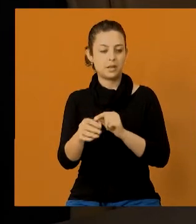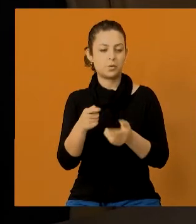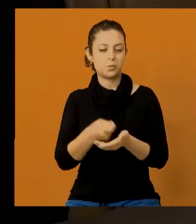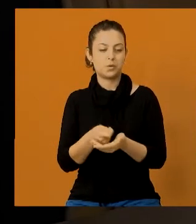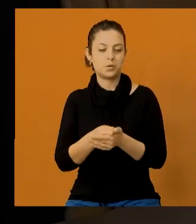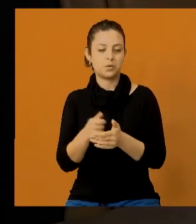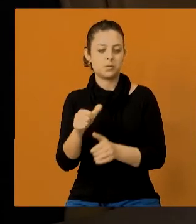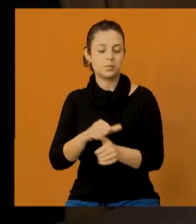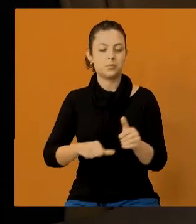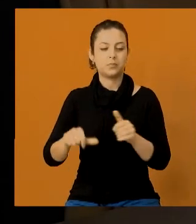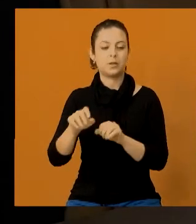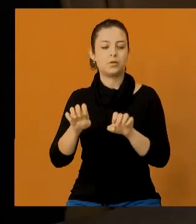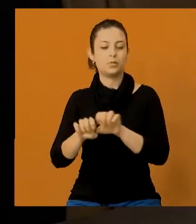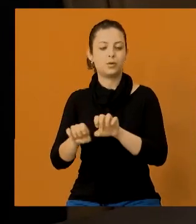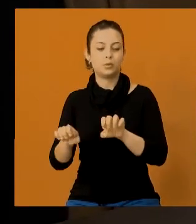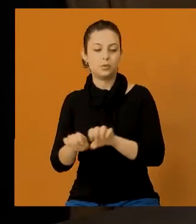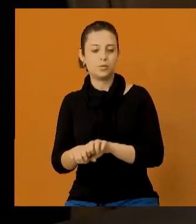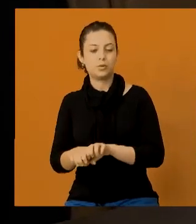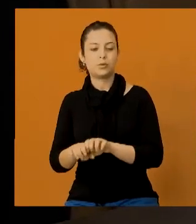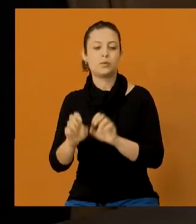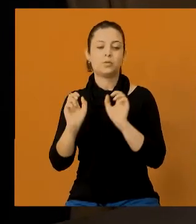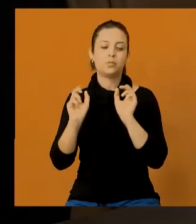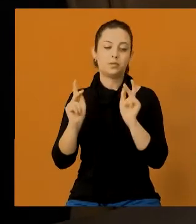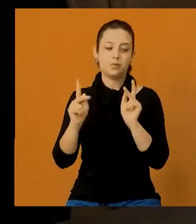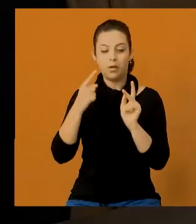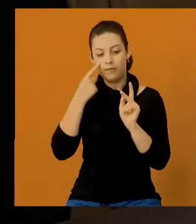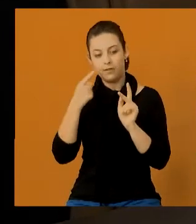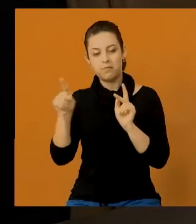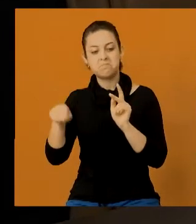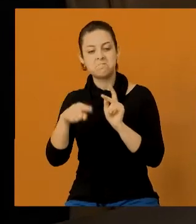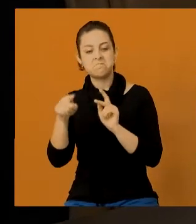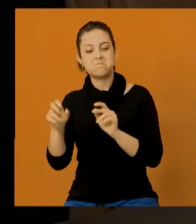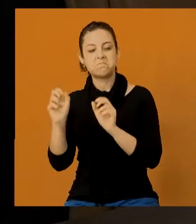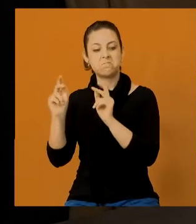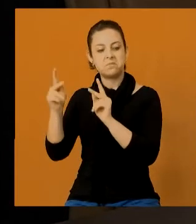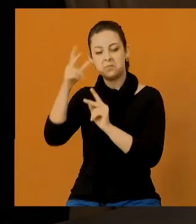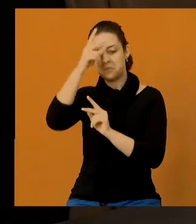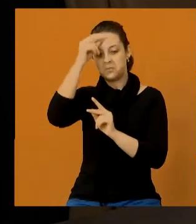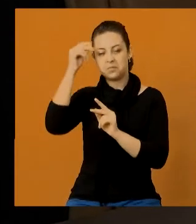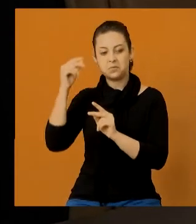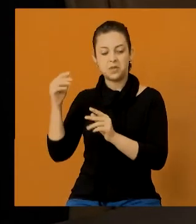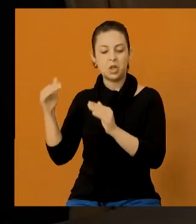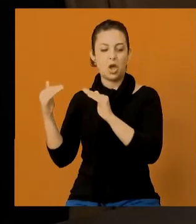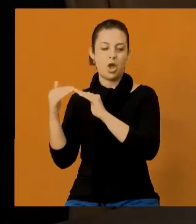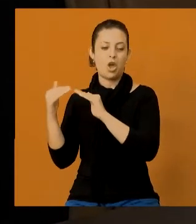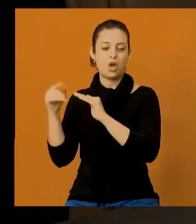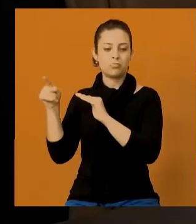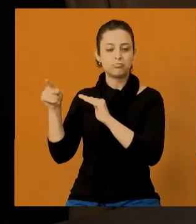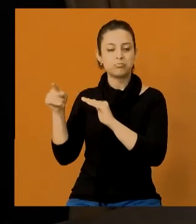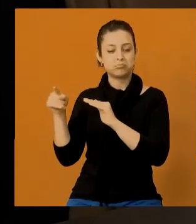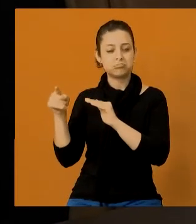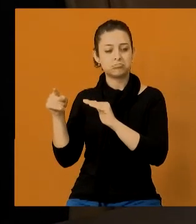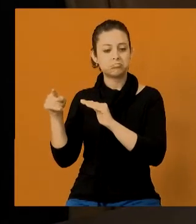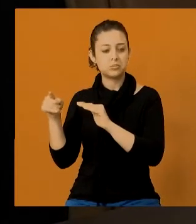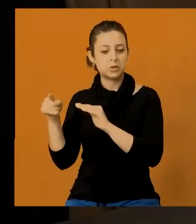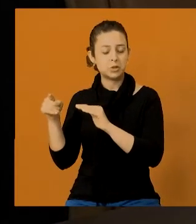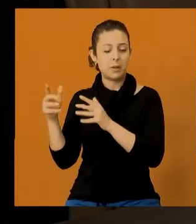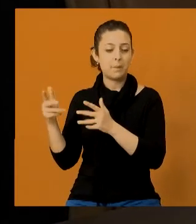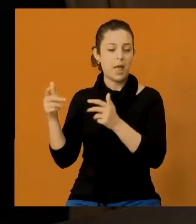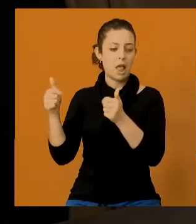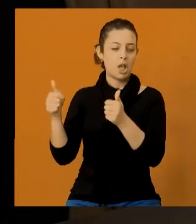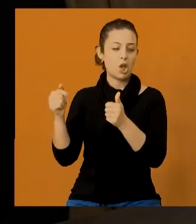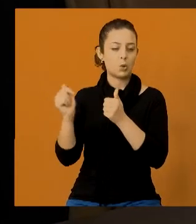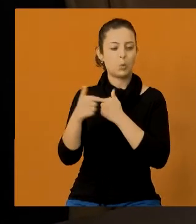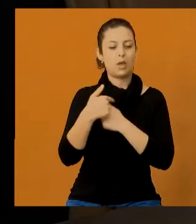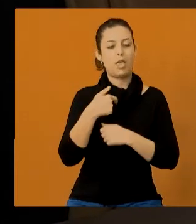essa modificação na estrutura do comércio. E aí eu vejo que o veto do prefeito, esse projeto aí agora, essa correção, veio ainda